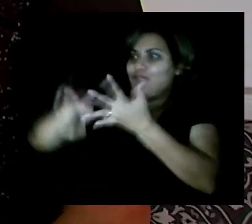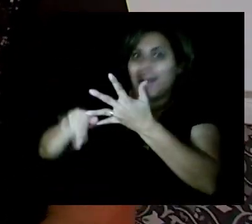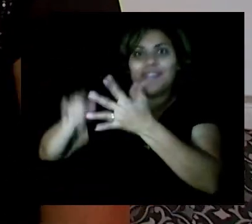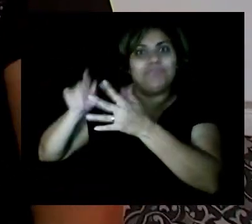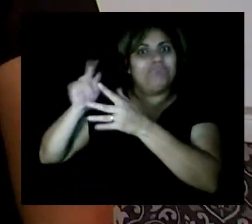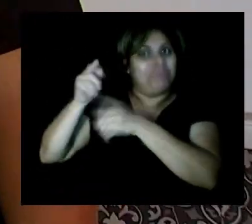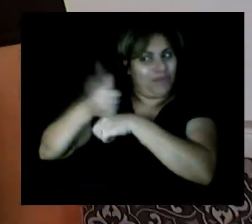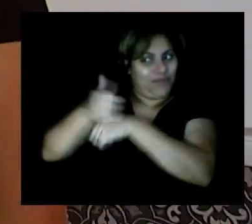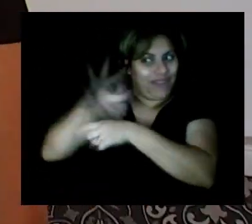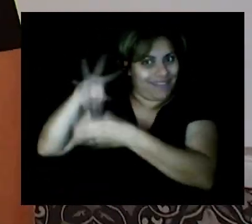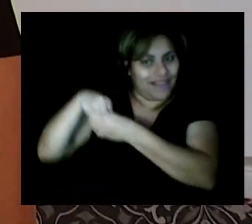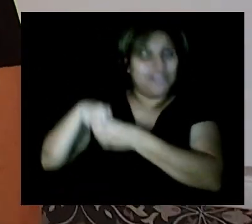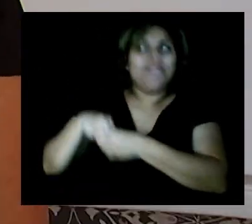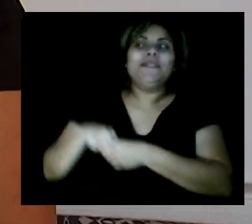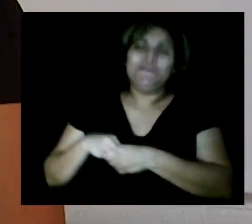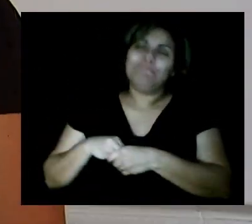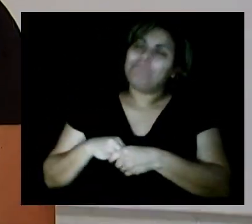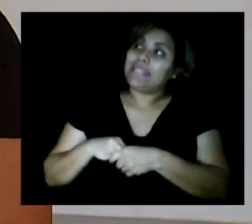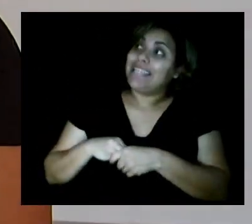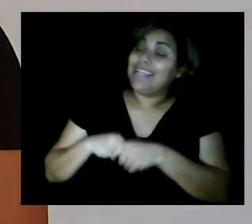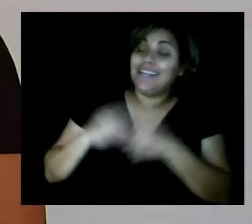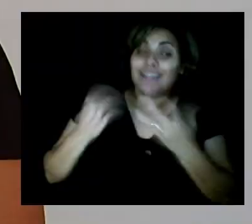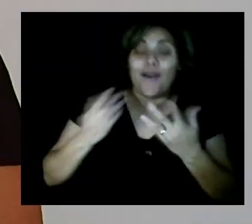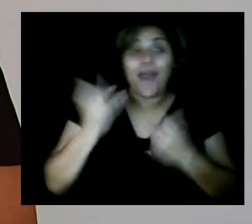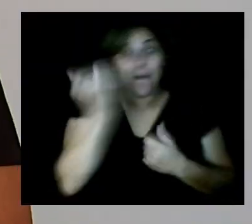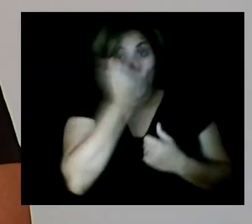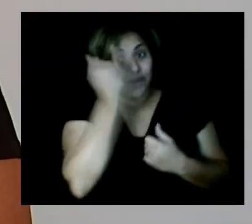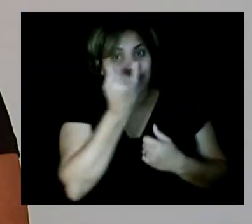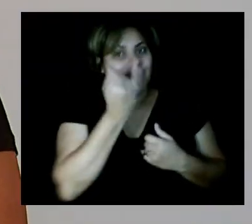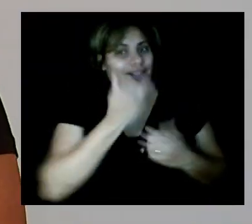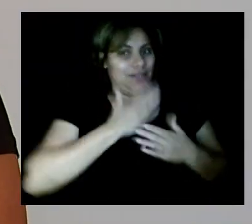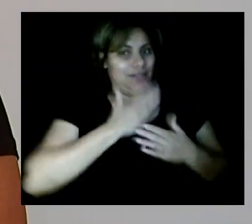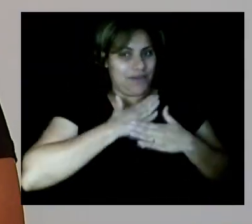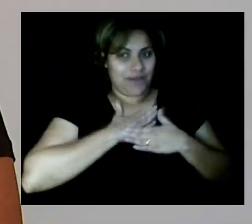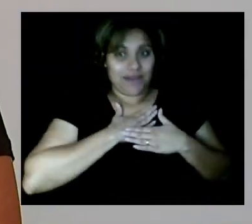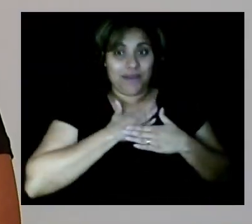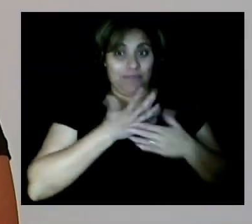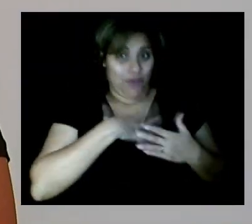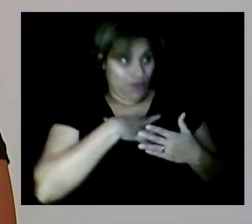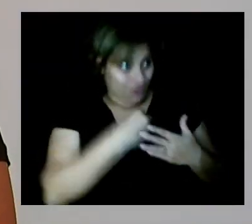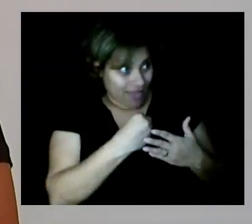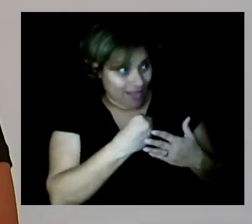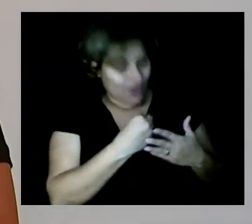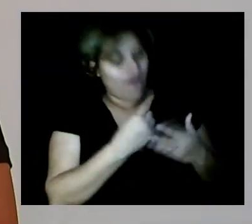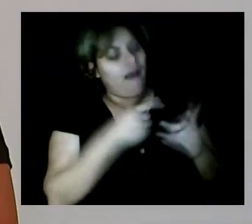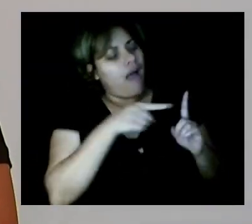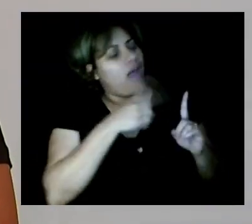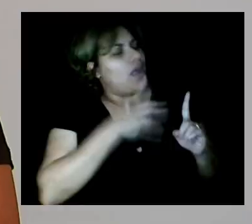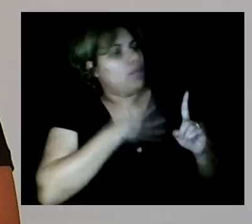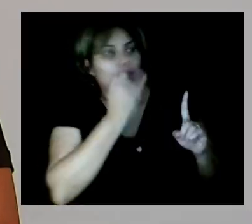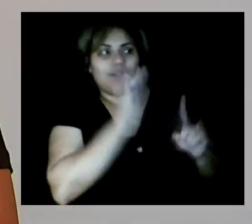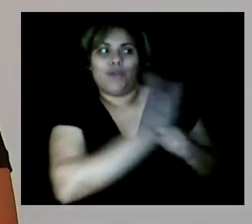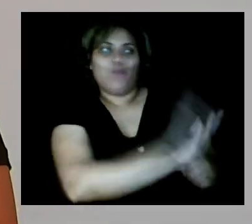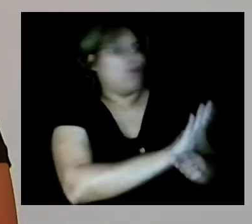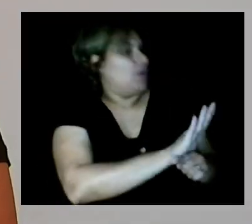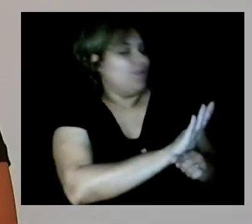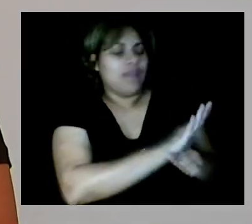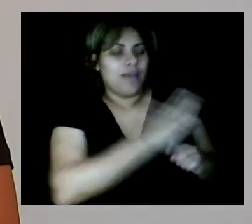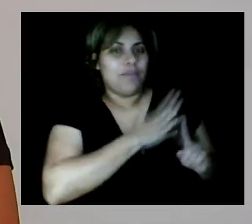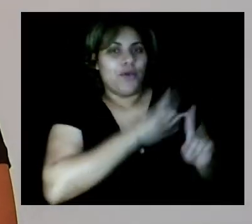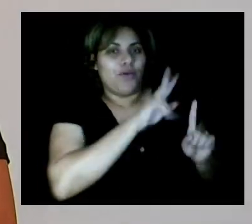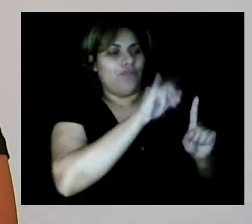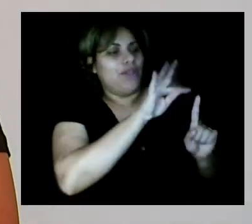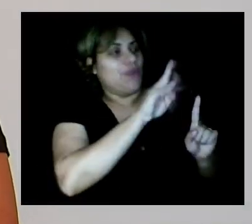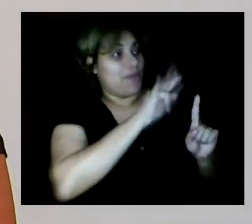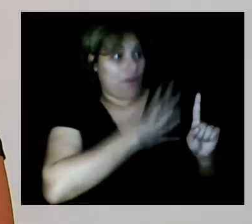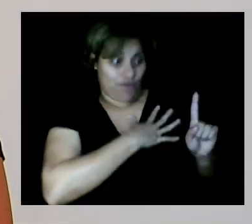terapia multidisciplinar foi divisor de águas na vida do meu filho. Desde que estamos aqui, o Victor melhorou muito, passou a ser